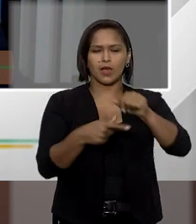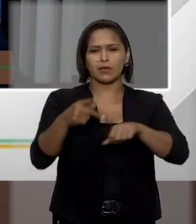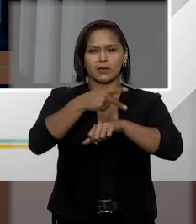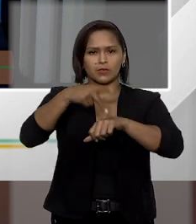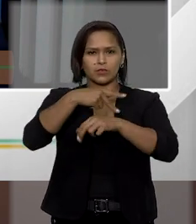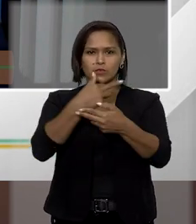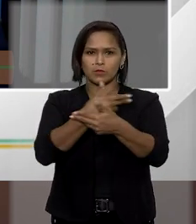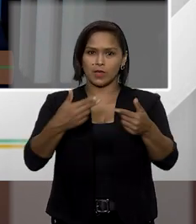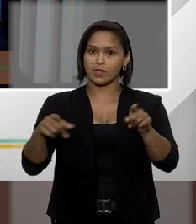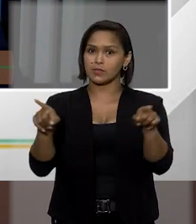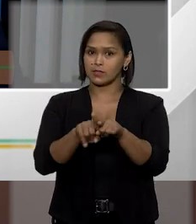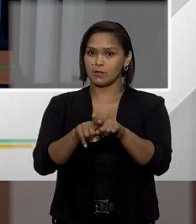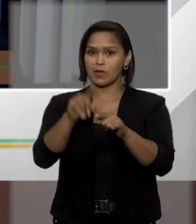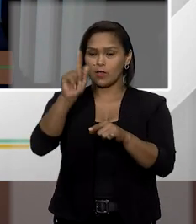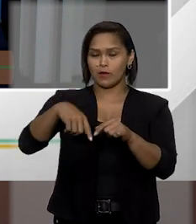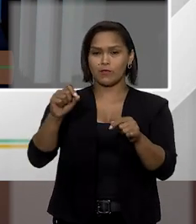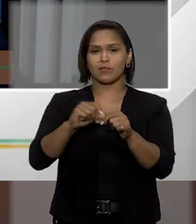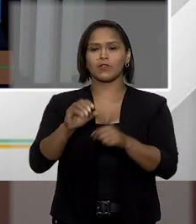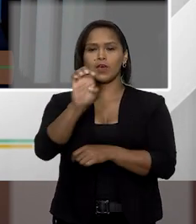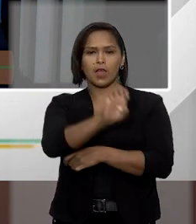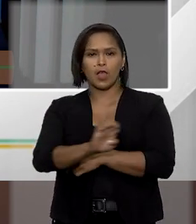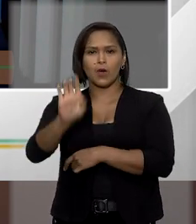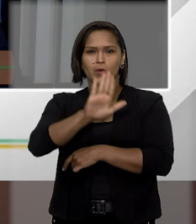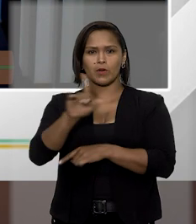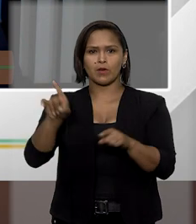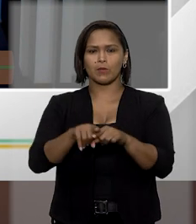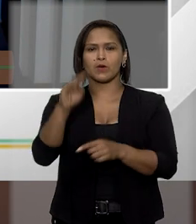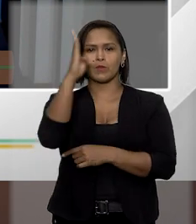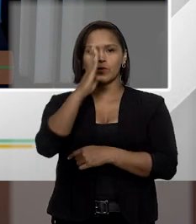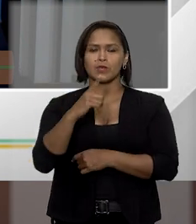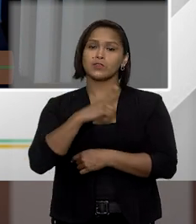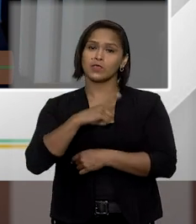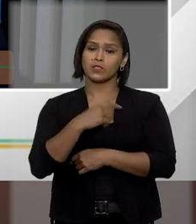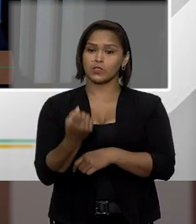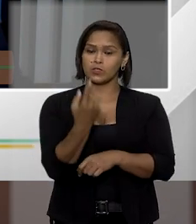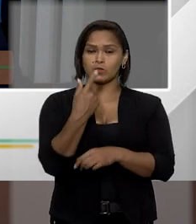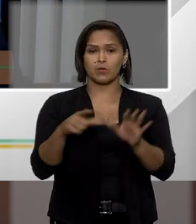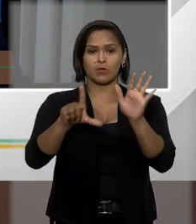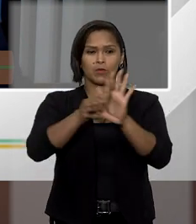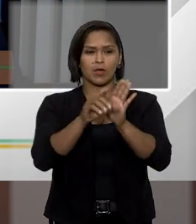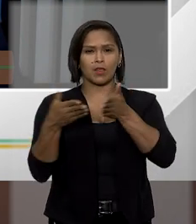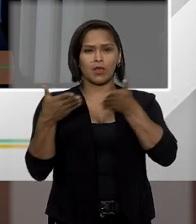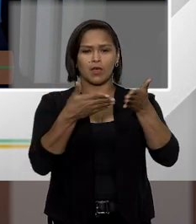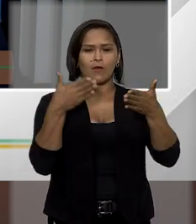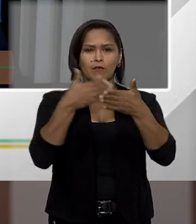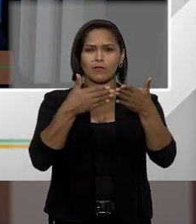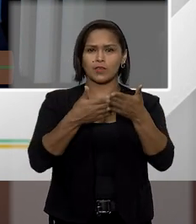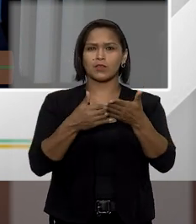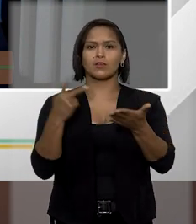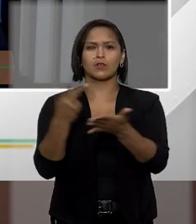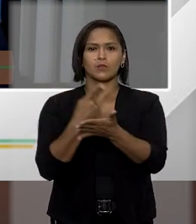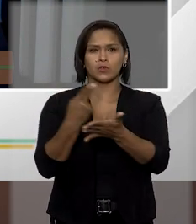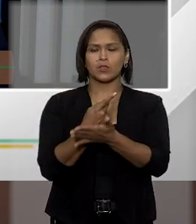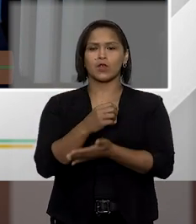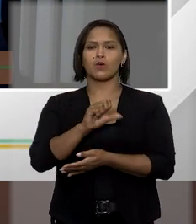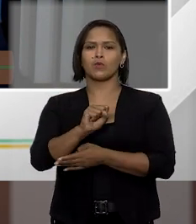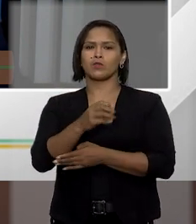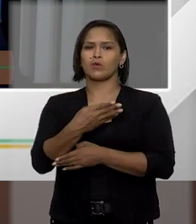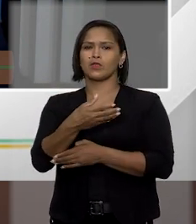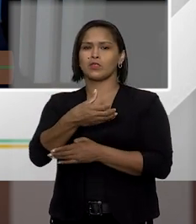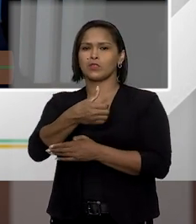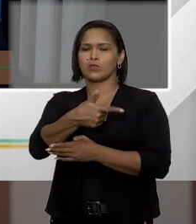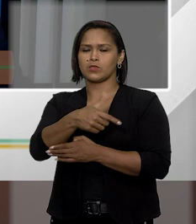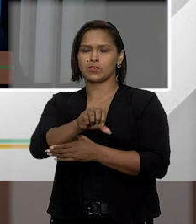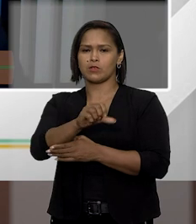em vários países, inclusive em países da Europa. O Brasil já tinha, né, uma lei destinada ao enfrentamento da improbidade, a Lei